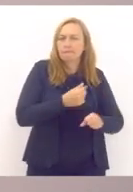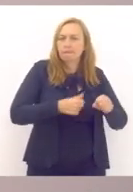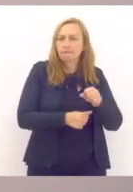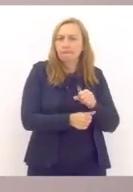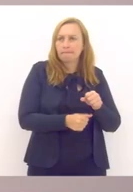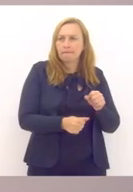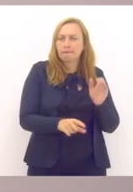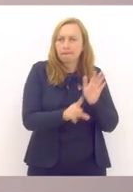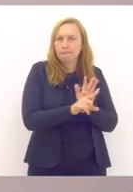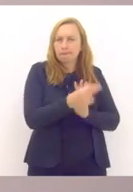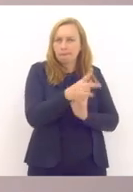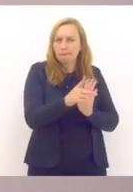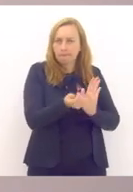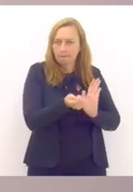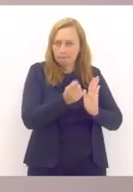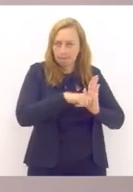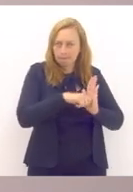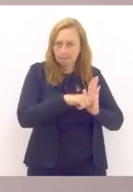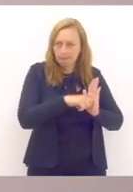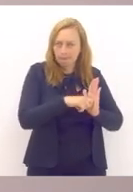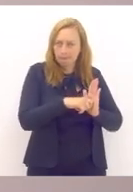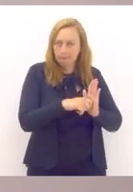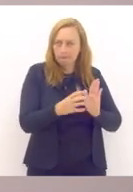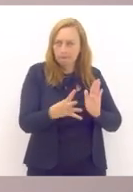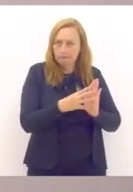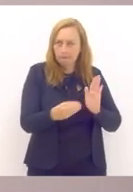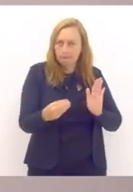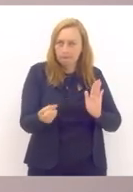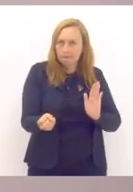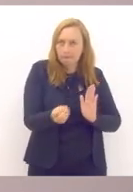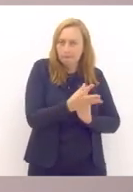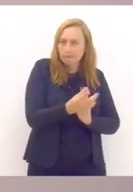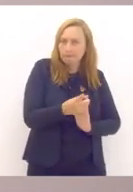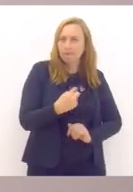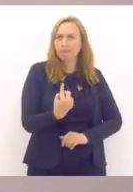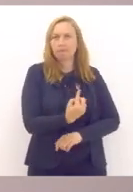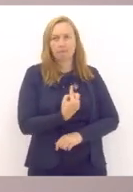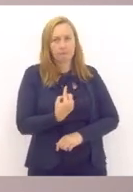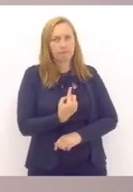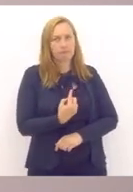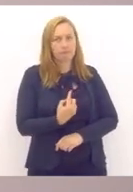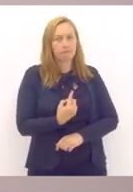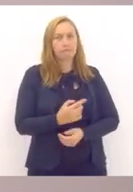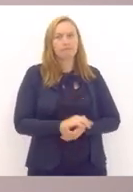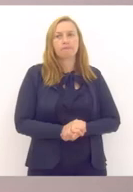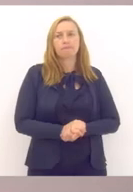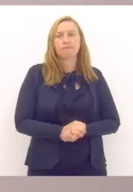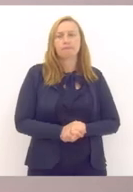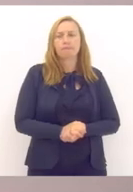legislação tributária deles é bem, bastante mais moderna, inclusive, que a nossa, se a gente puder fazer uma autocrítica.